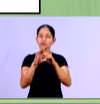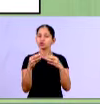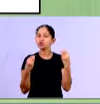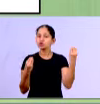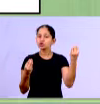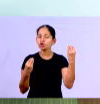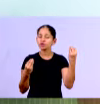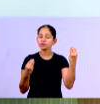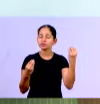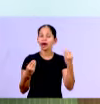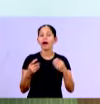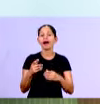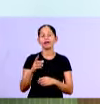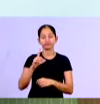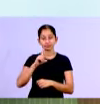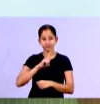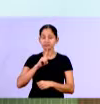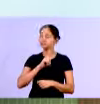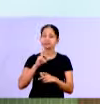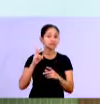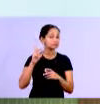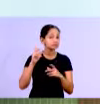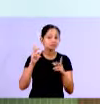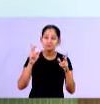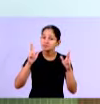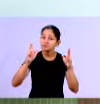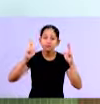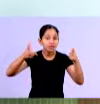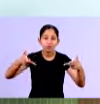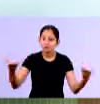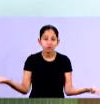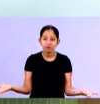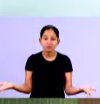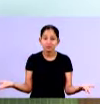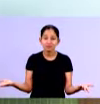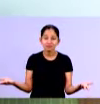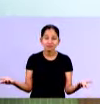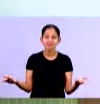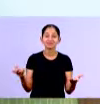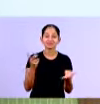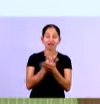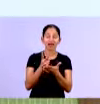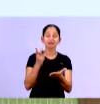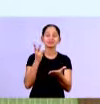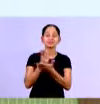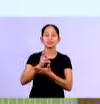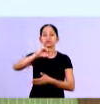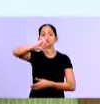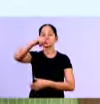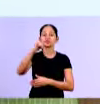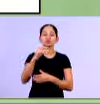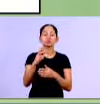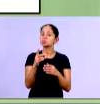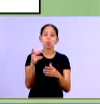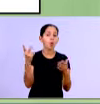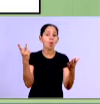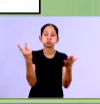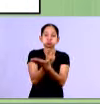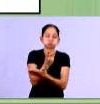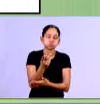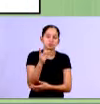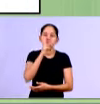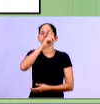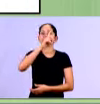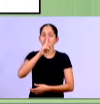no 10º mês? É 10% de 1.000. Ok? Essa é a fórmula de juros, não tem erro. E aí,